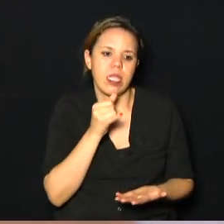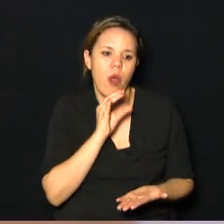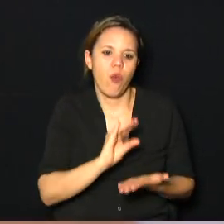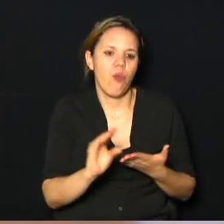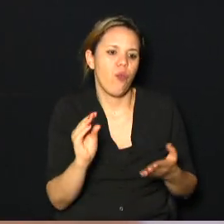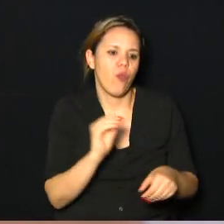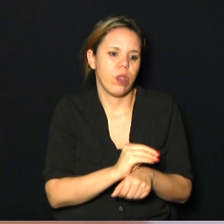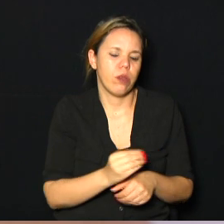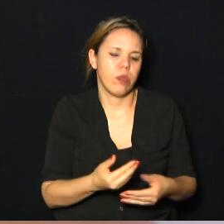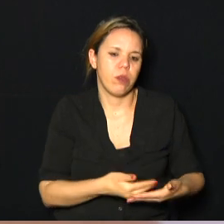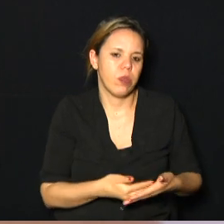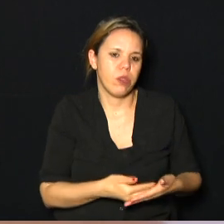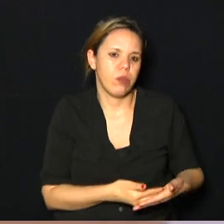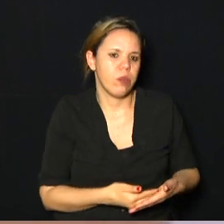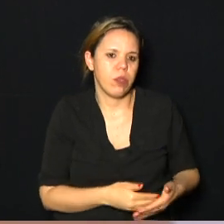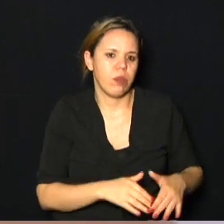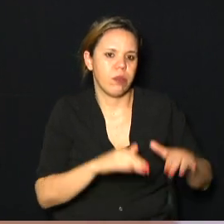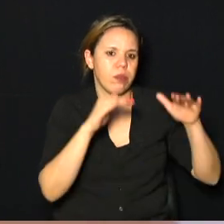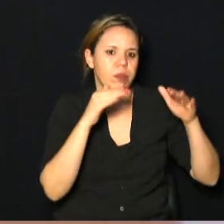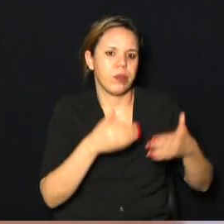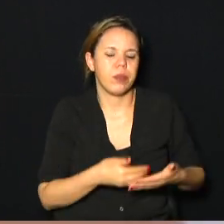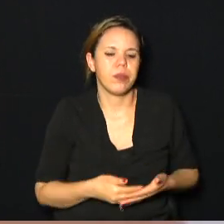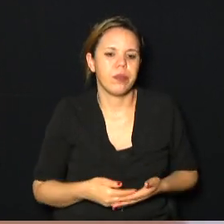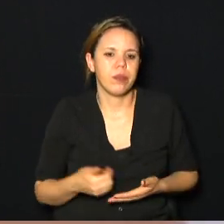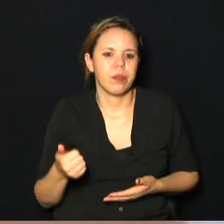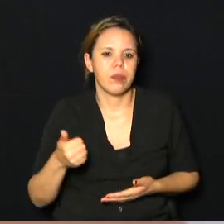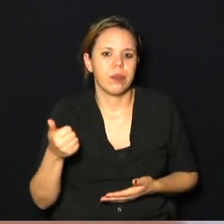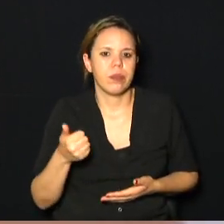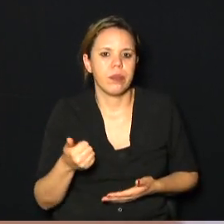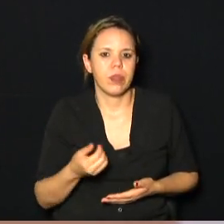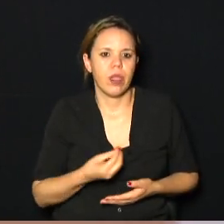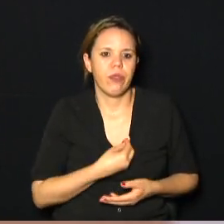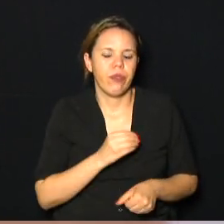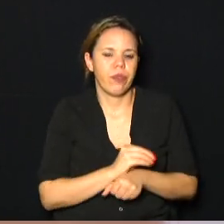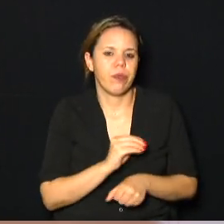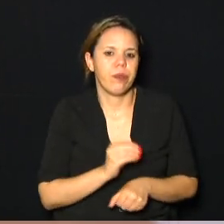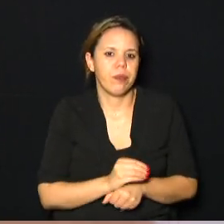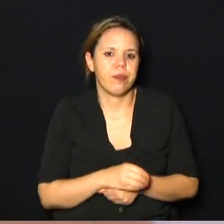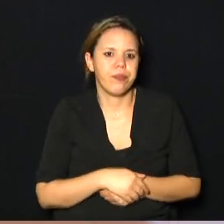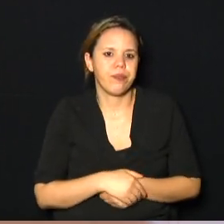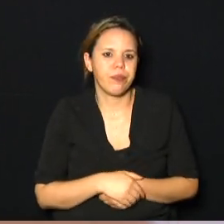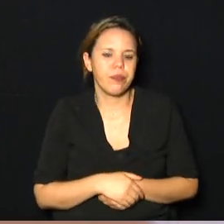criança que está nascendo ali, né? É a primeira poupança, né, doutora?